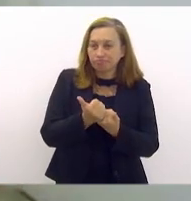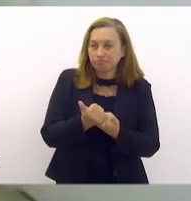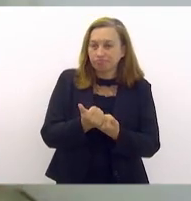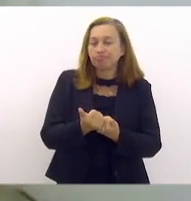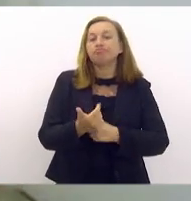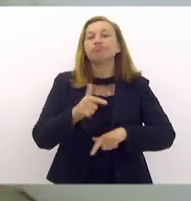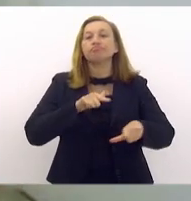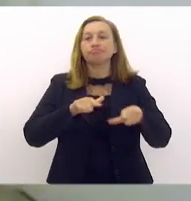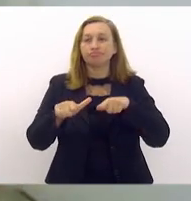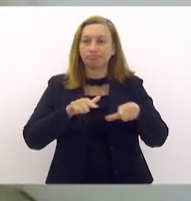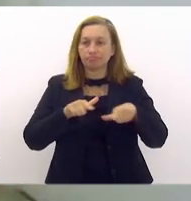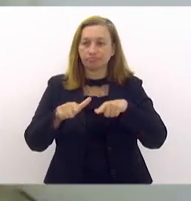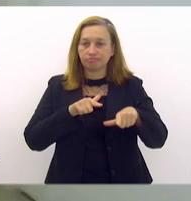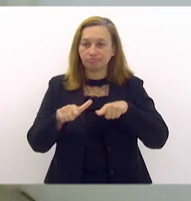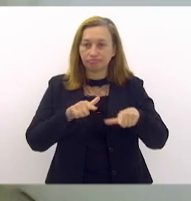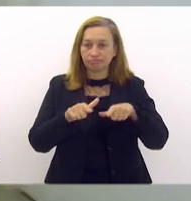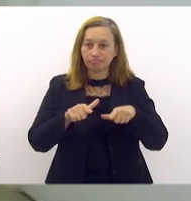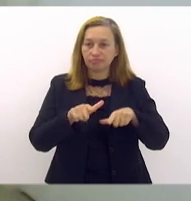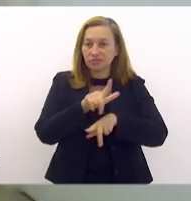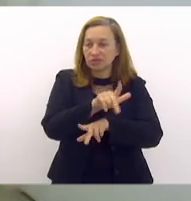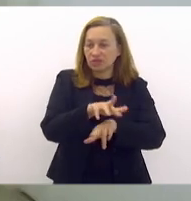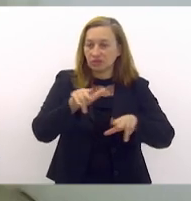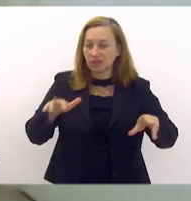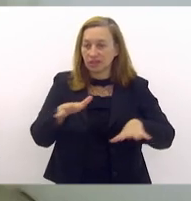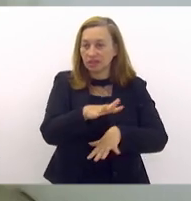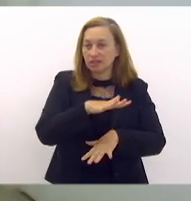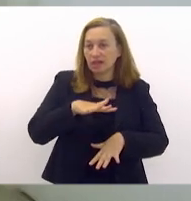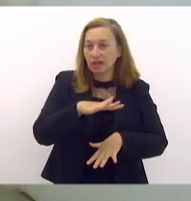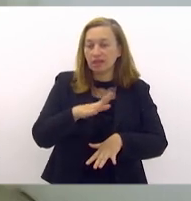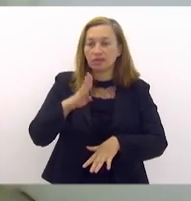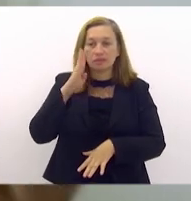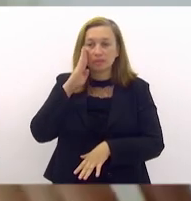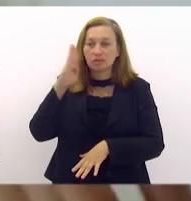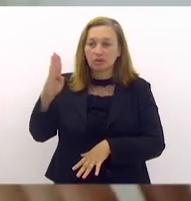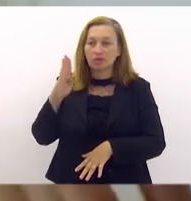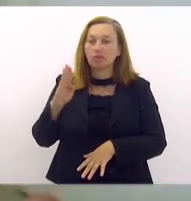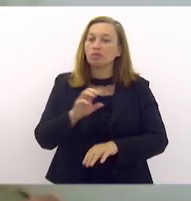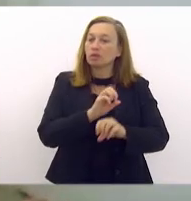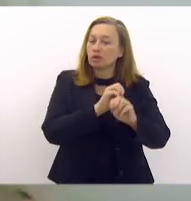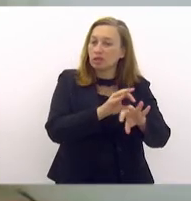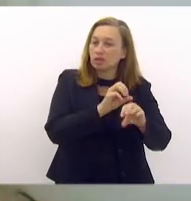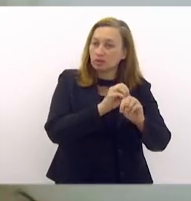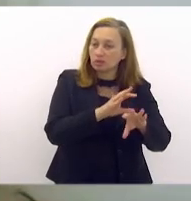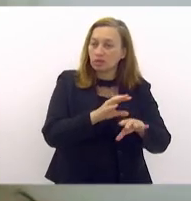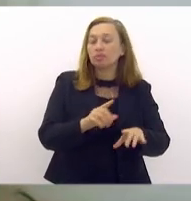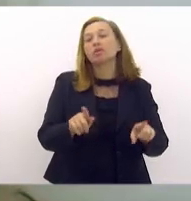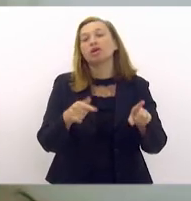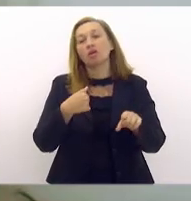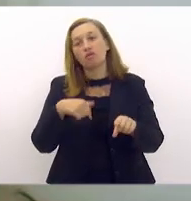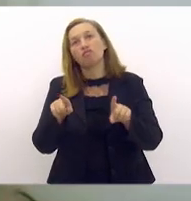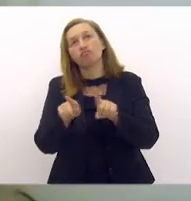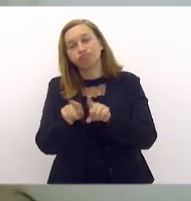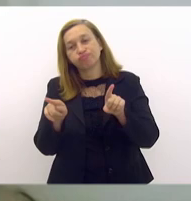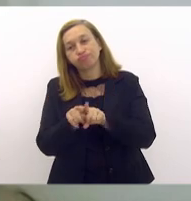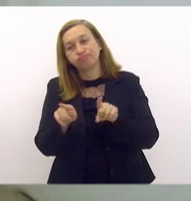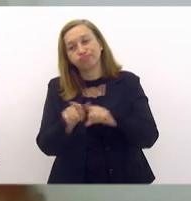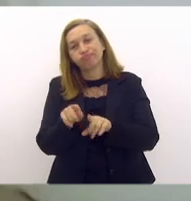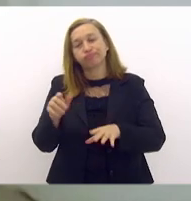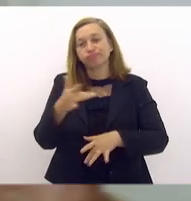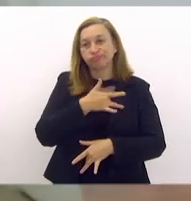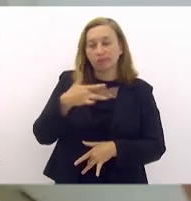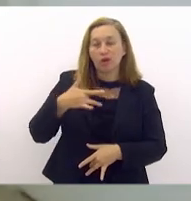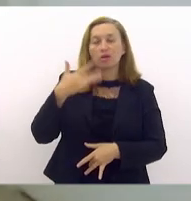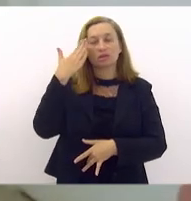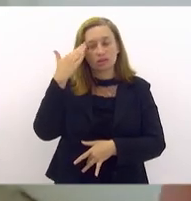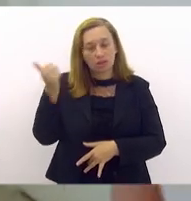o trabalho entre diferentes setores, especialmente educação, mas eu diria também saúde. A gente sabe